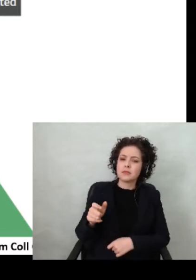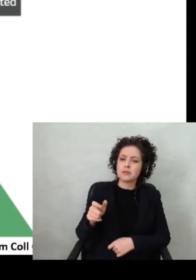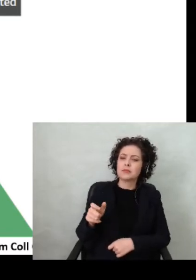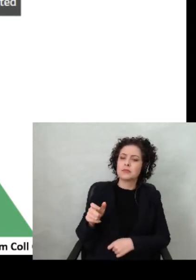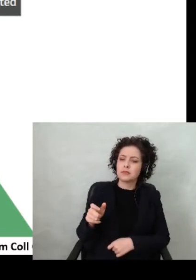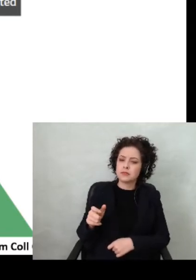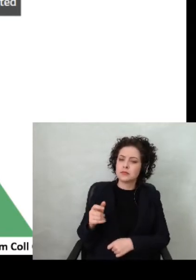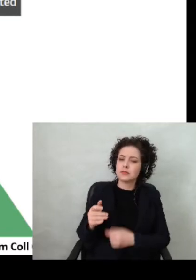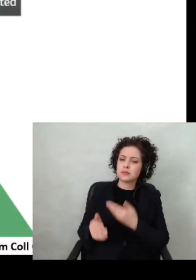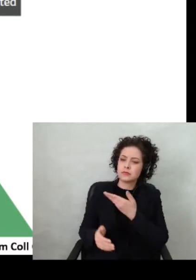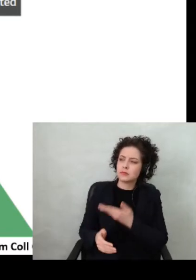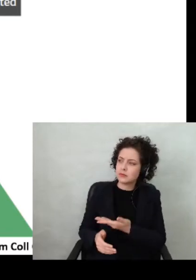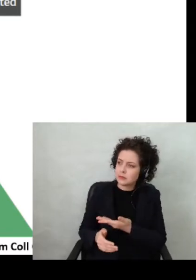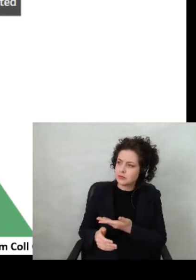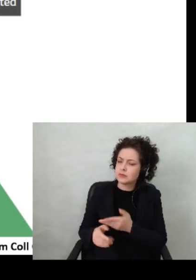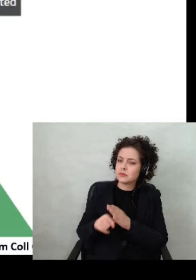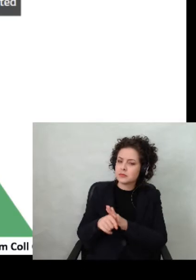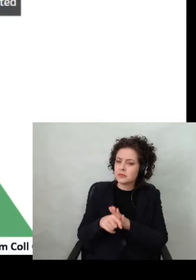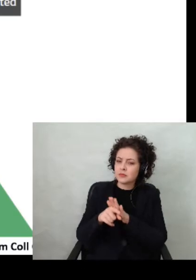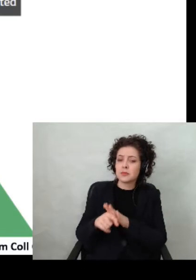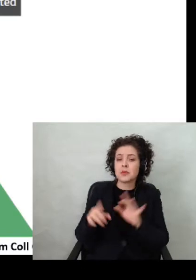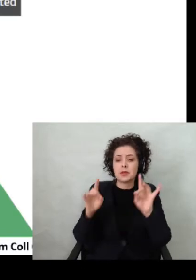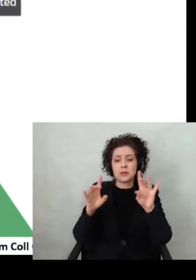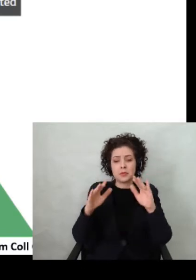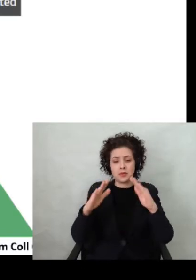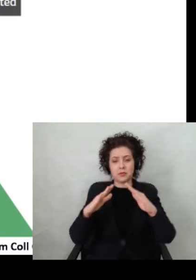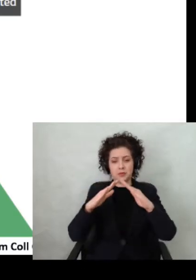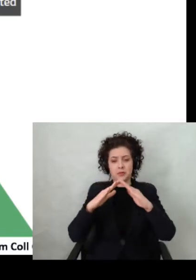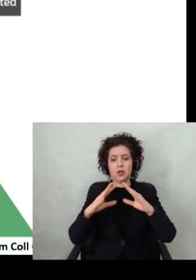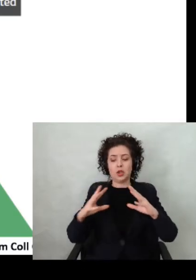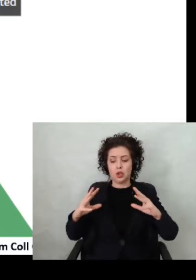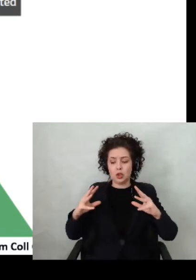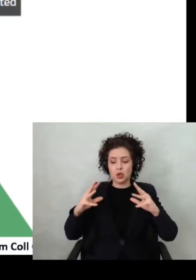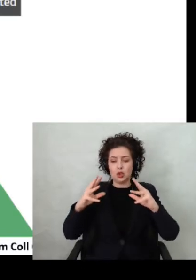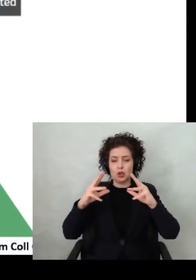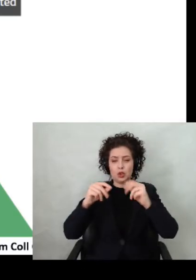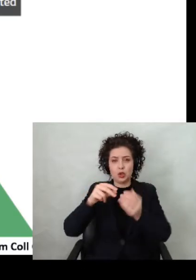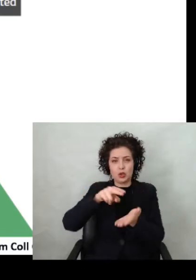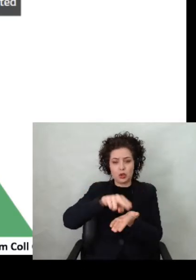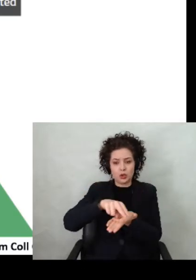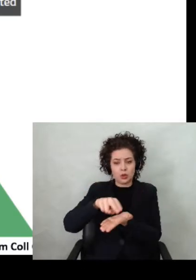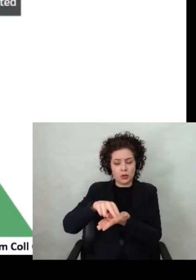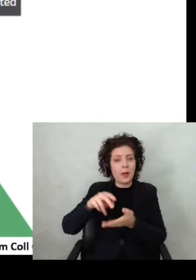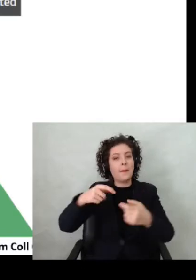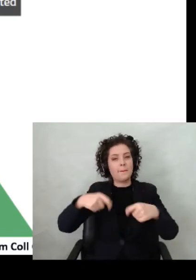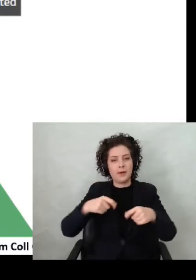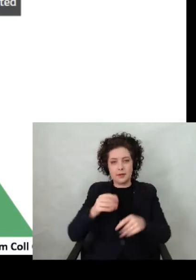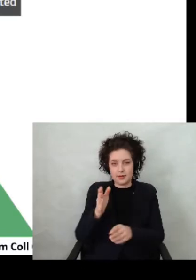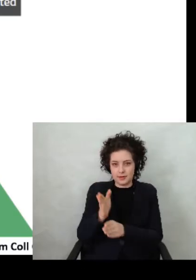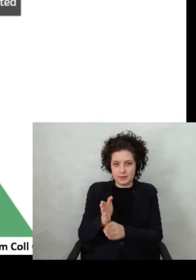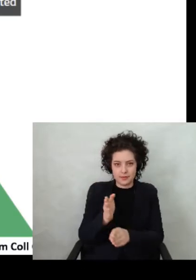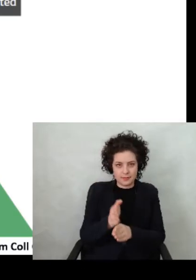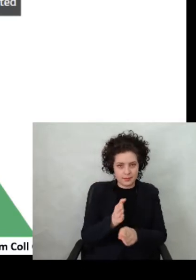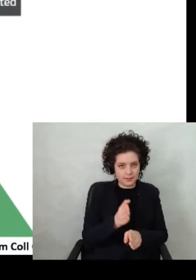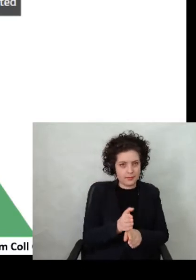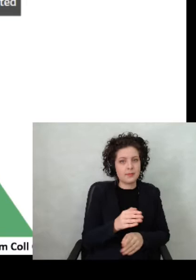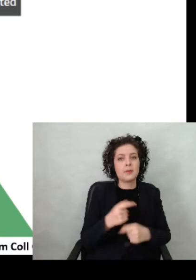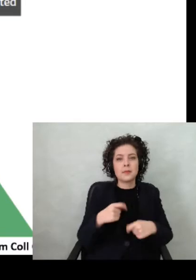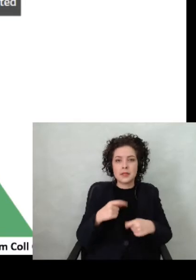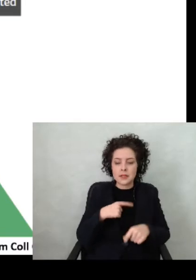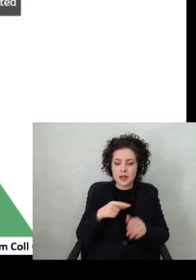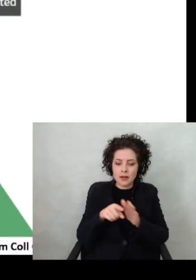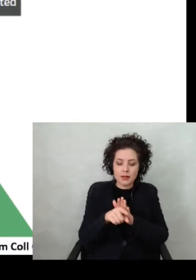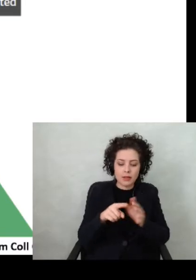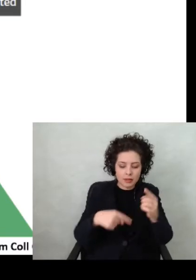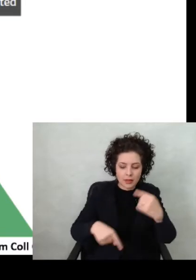dos especialistas da literatura é que todos os pacientes internados necessitam de tromboprofilaxia, independente de